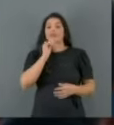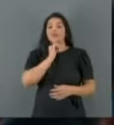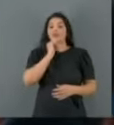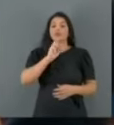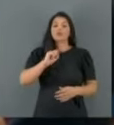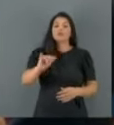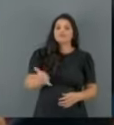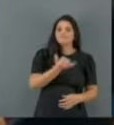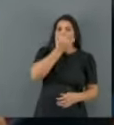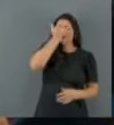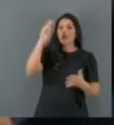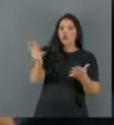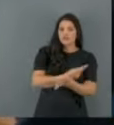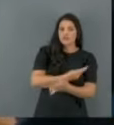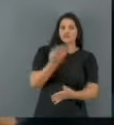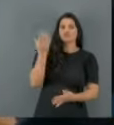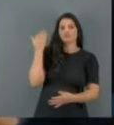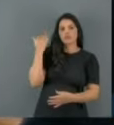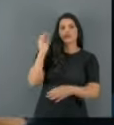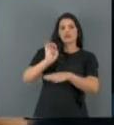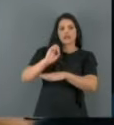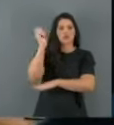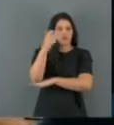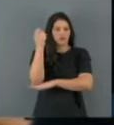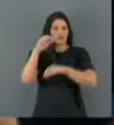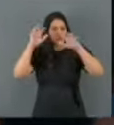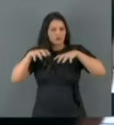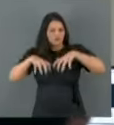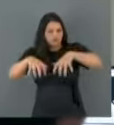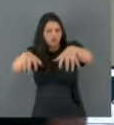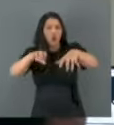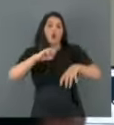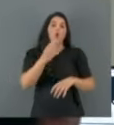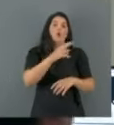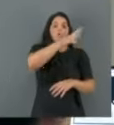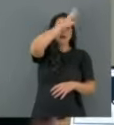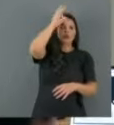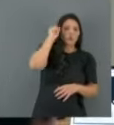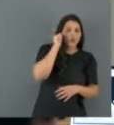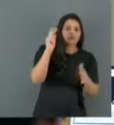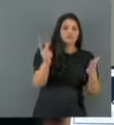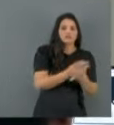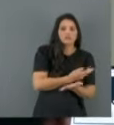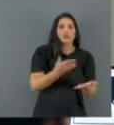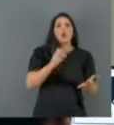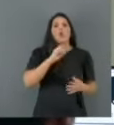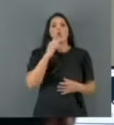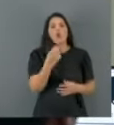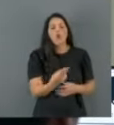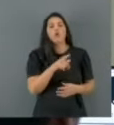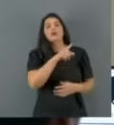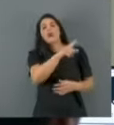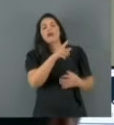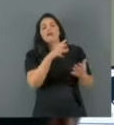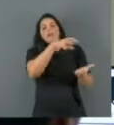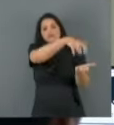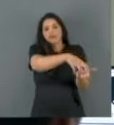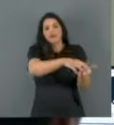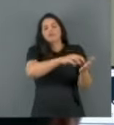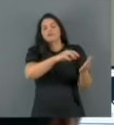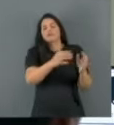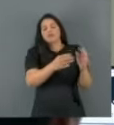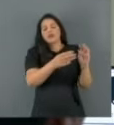calamidades públicas, como ocorreu, por exemplo, no Rio Grande do Sul, ou nas queimadas do Mato Grosso, ou nas terras dos Yanomamis, desastres naturais ou